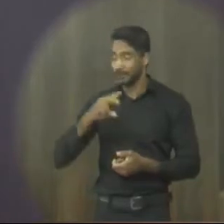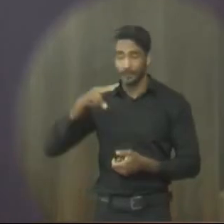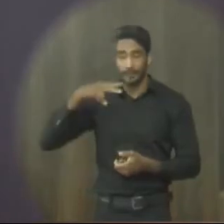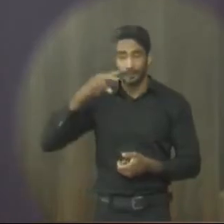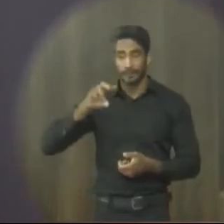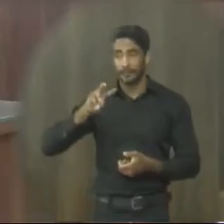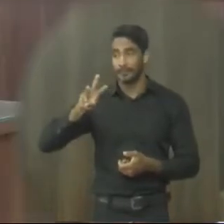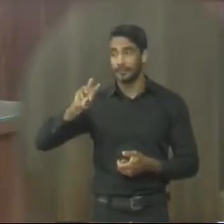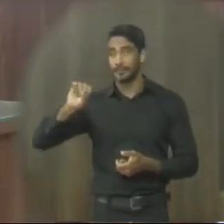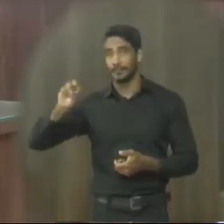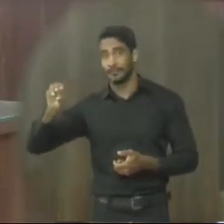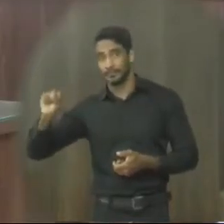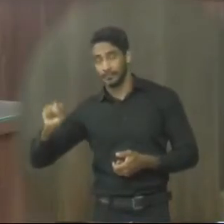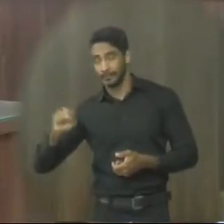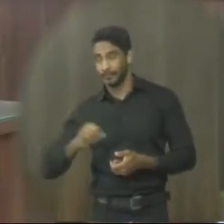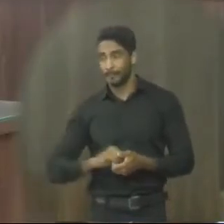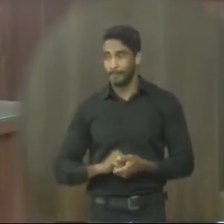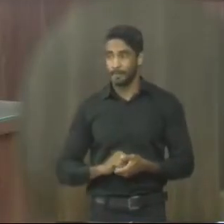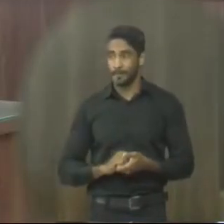Willis Carlos, 2 minutos.